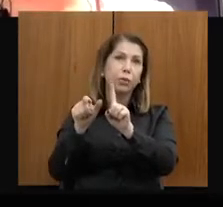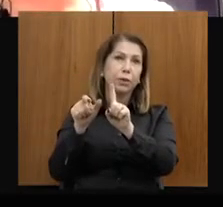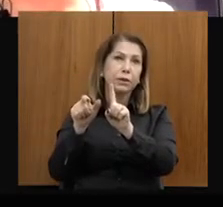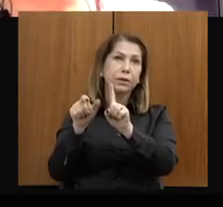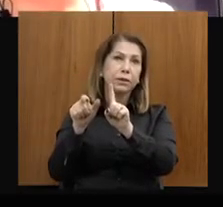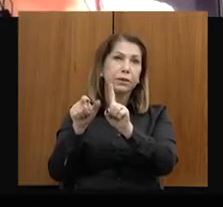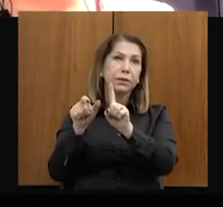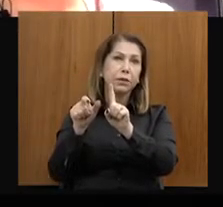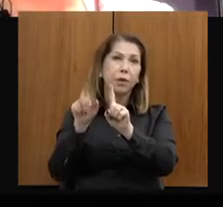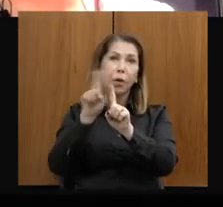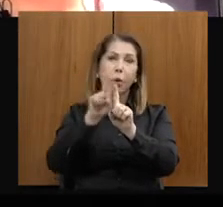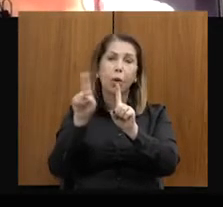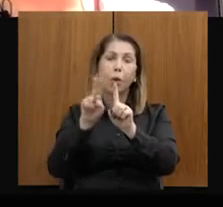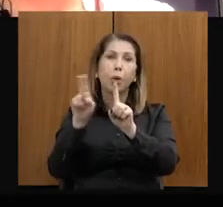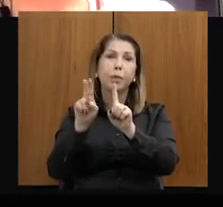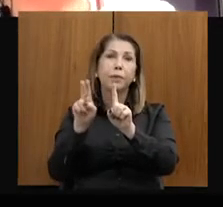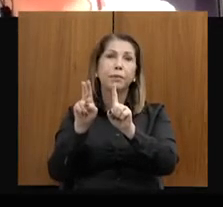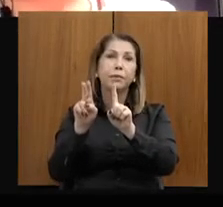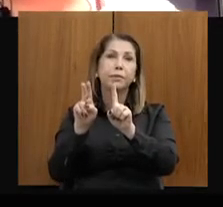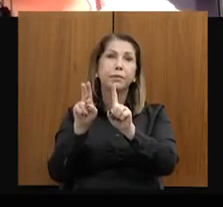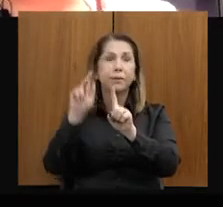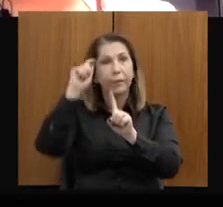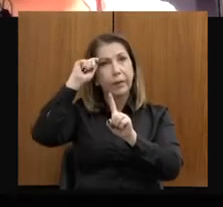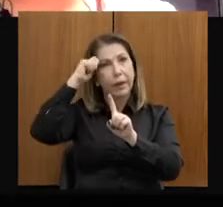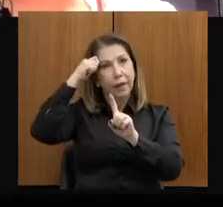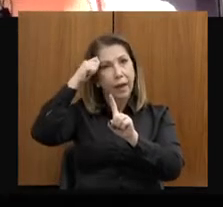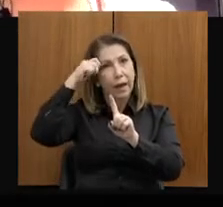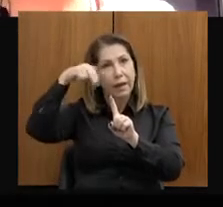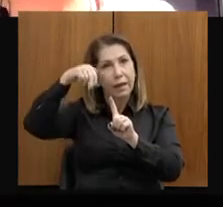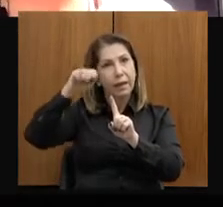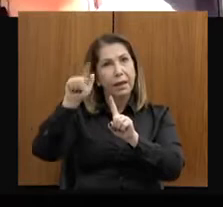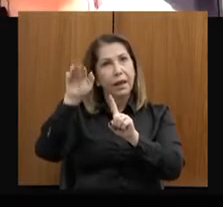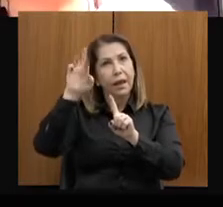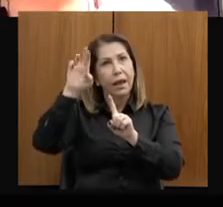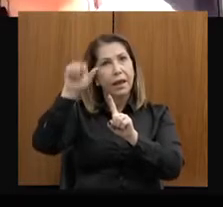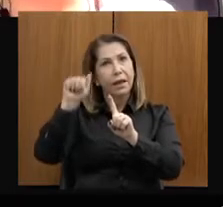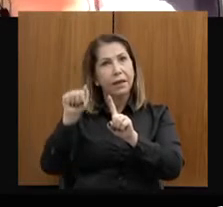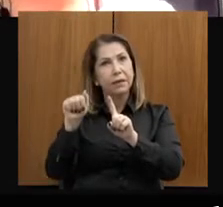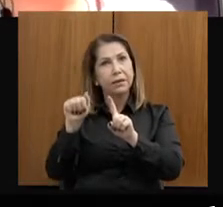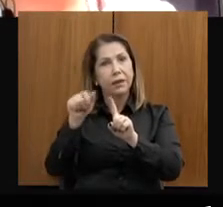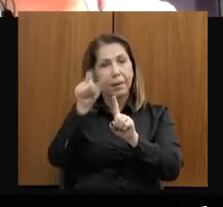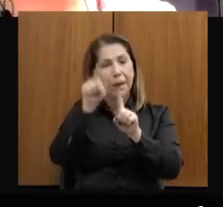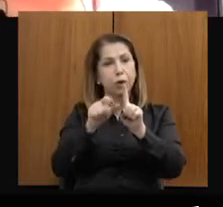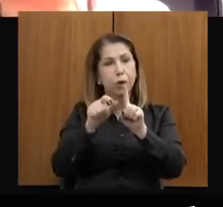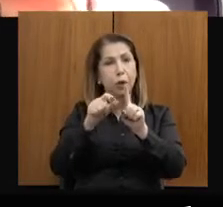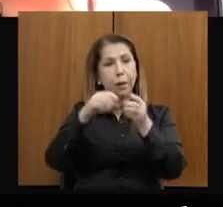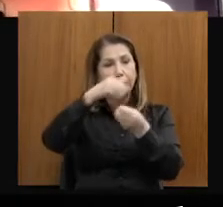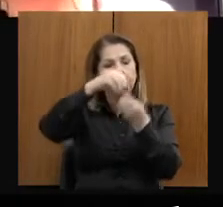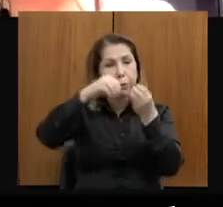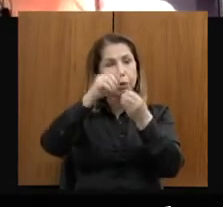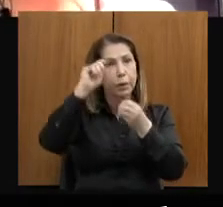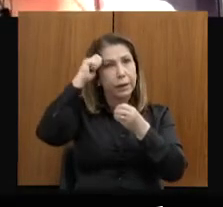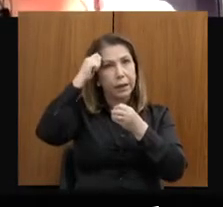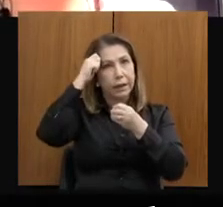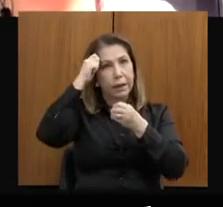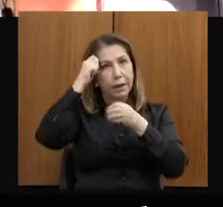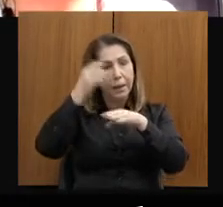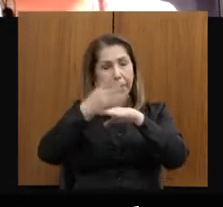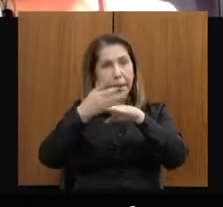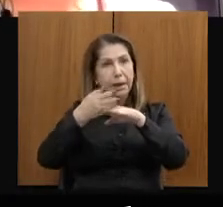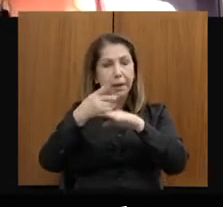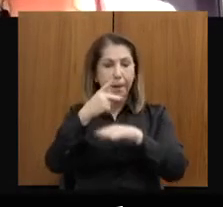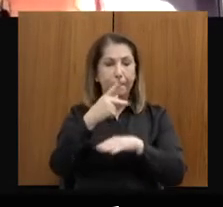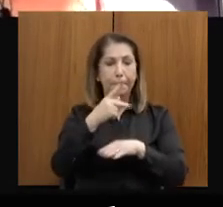pessoas que nosso lá pelos onde negras naquela época não classificadas como mestiços e pretos como